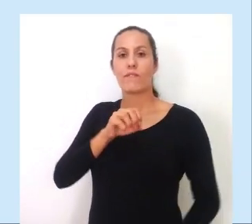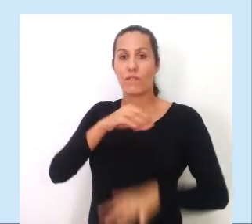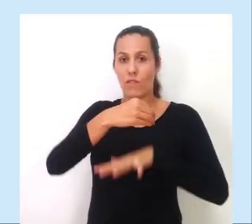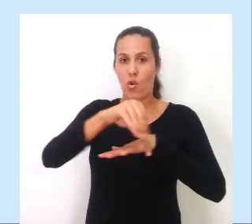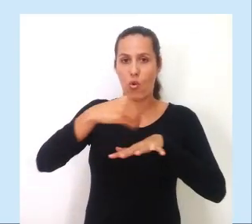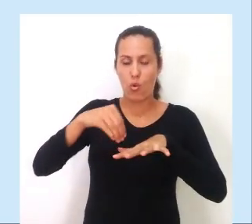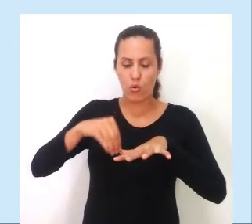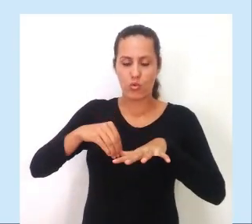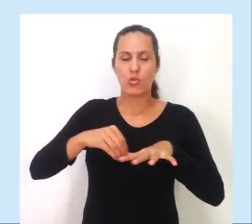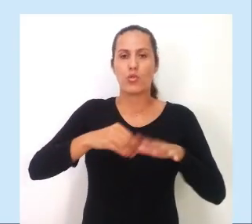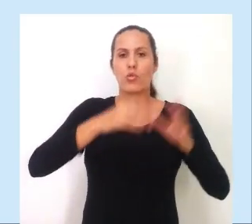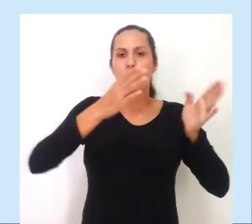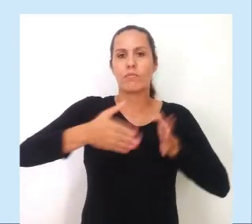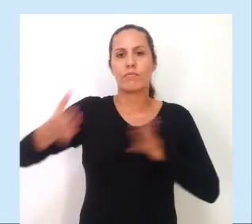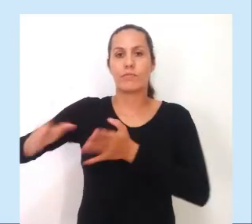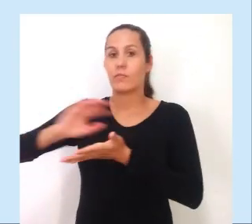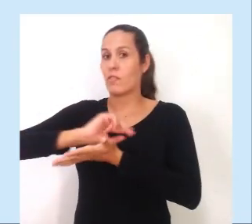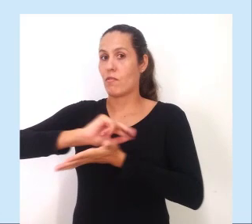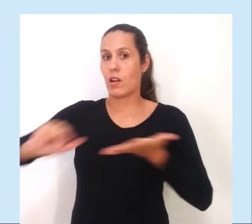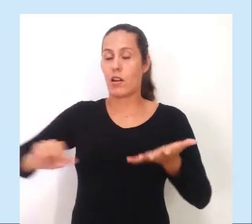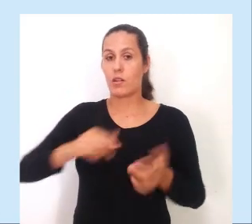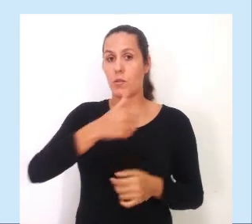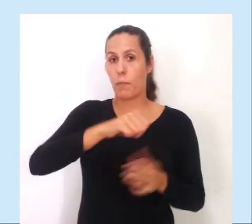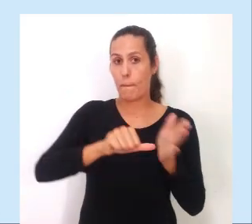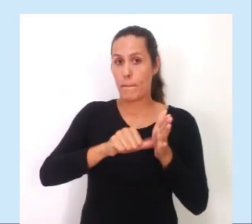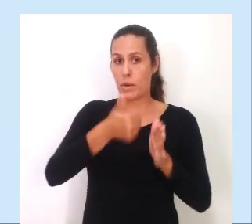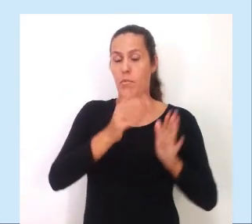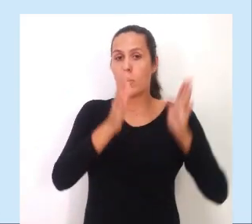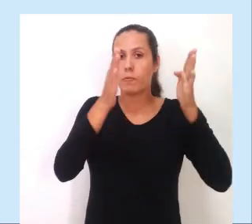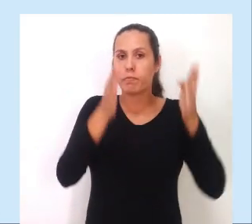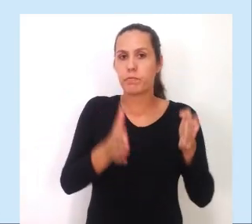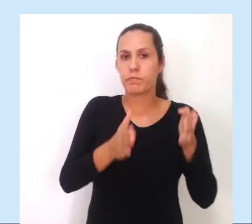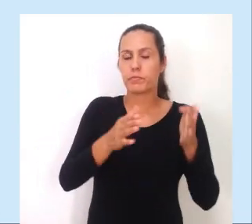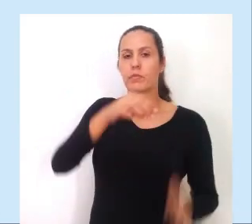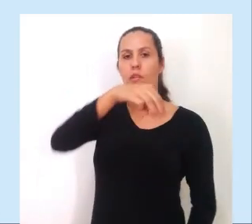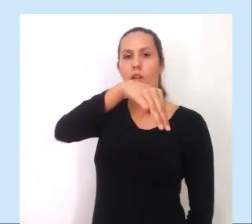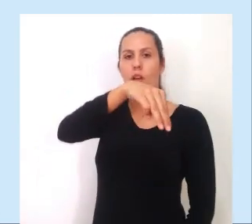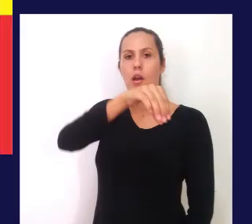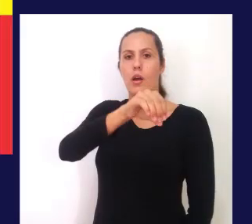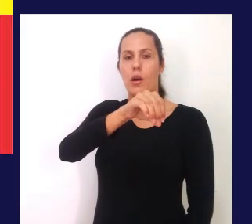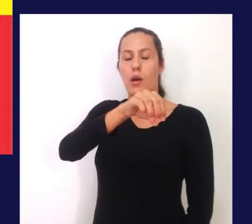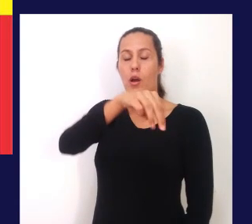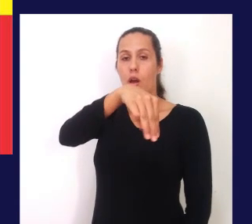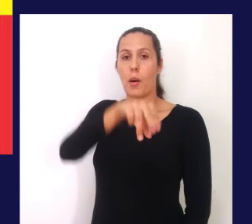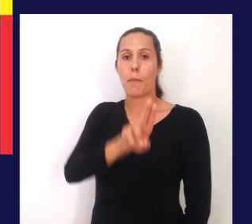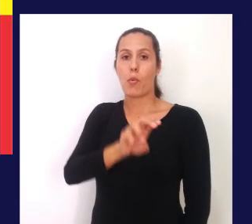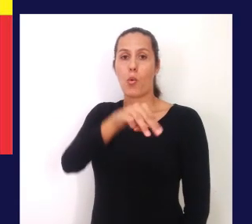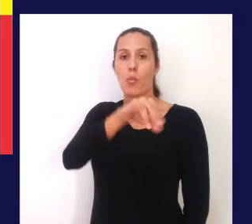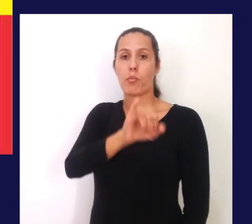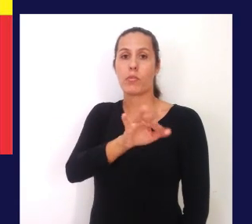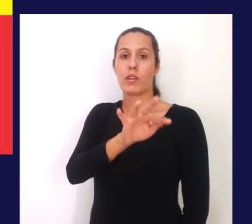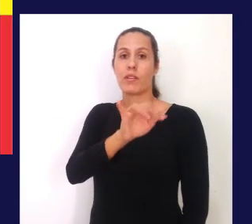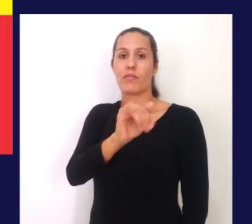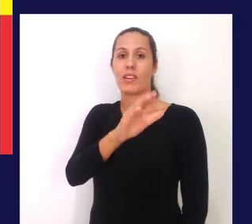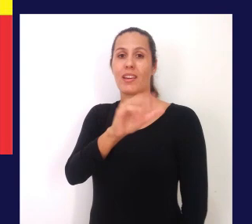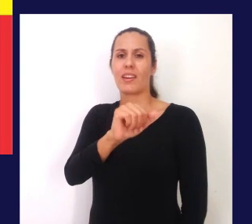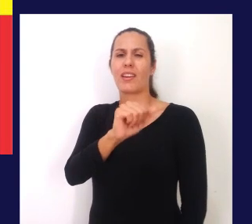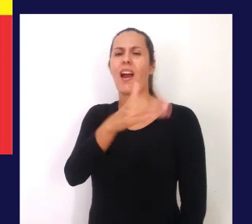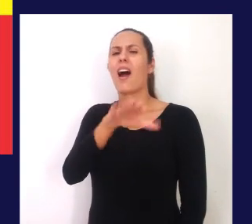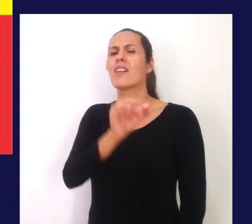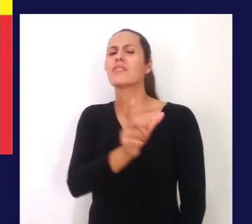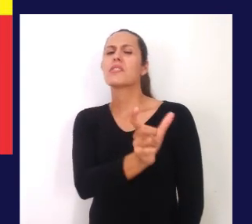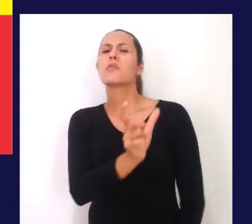de fóssil, a gente vai ter vários processos. Eu tenho aí a mumificação. Eu gostaria que